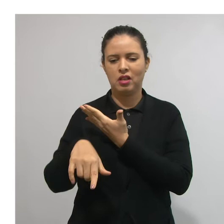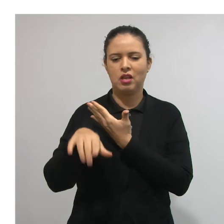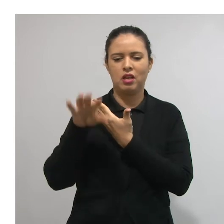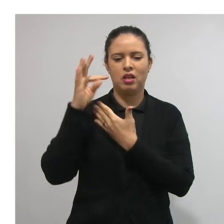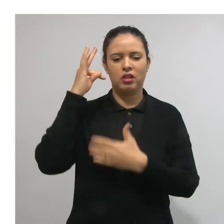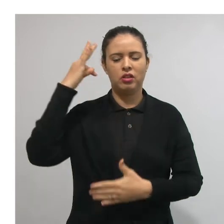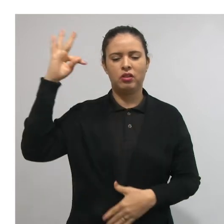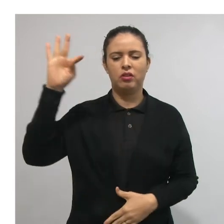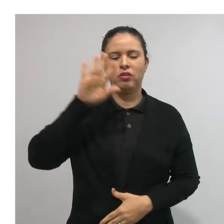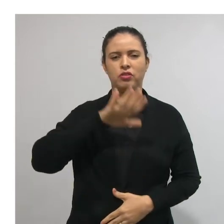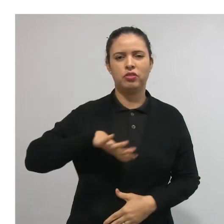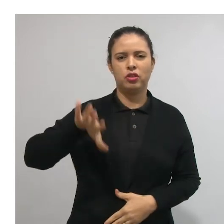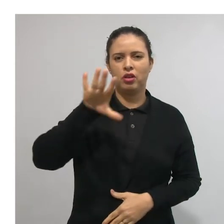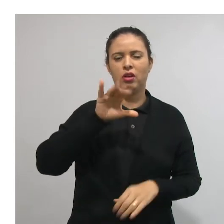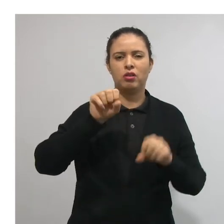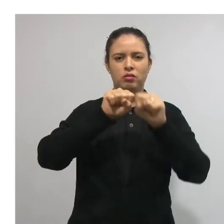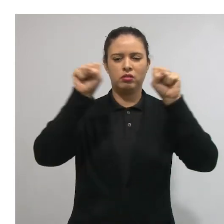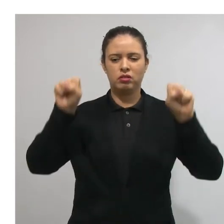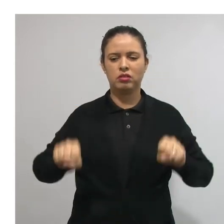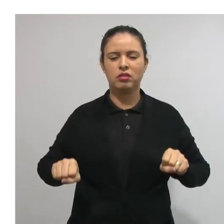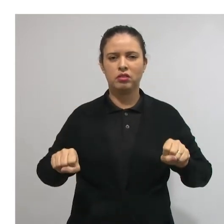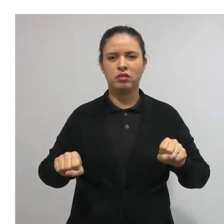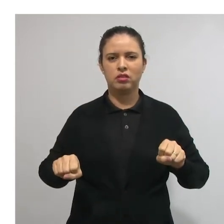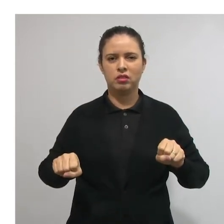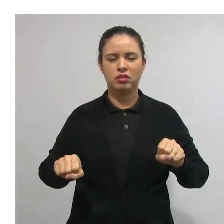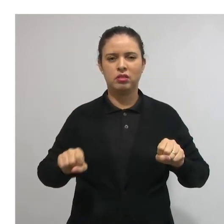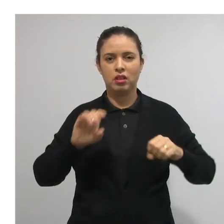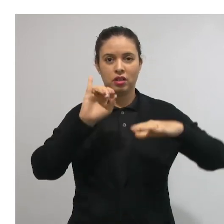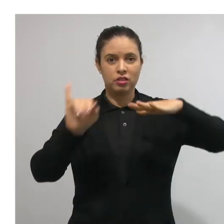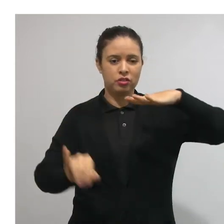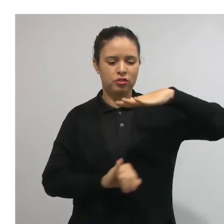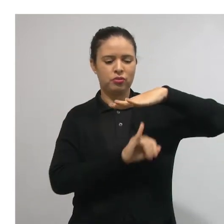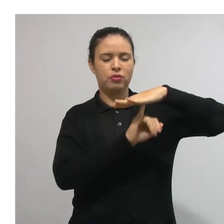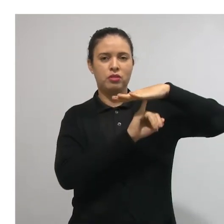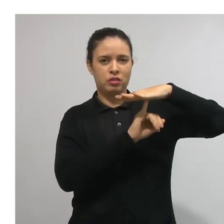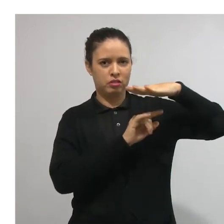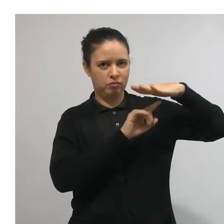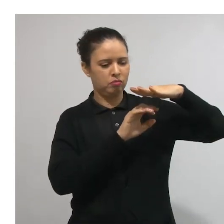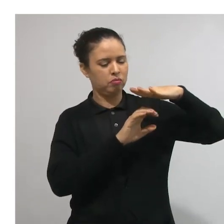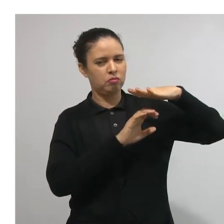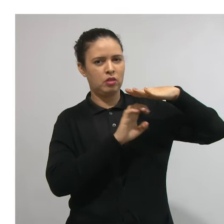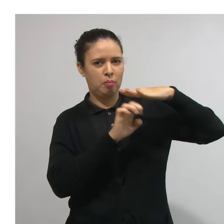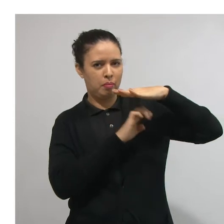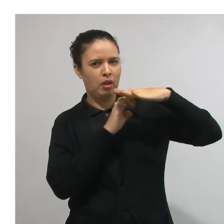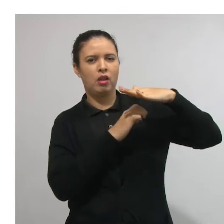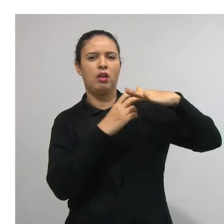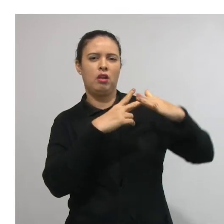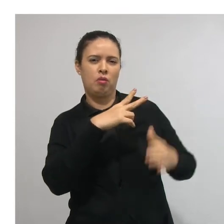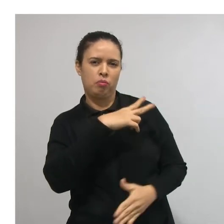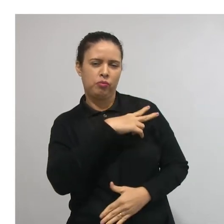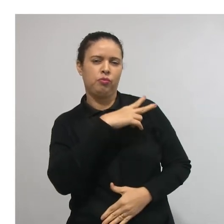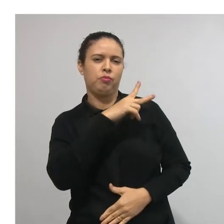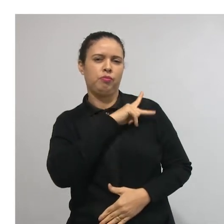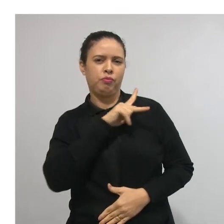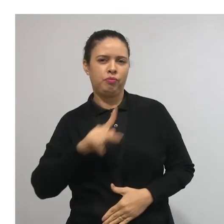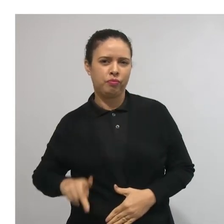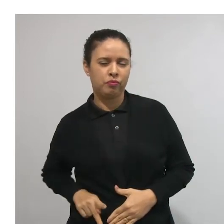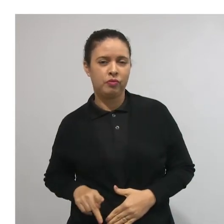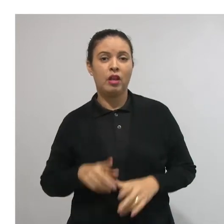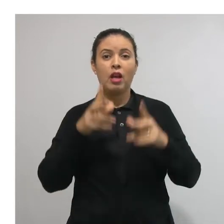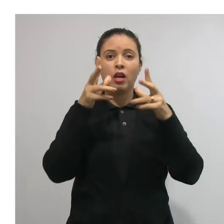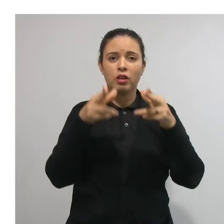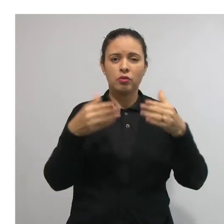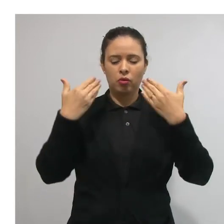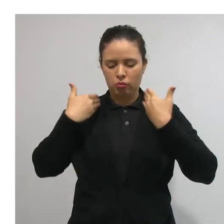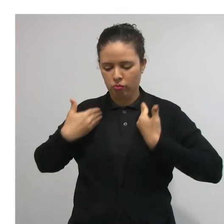dos sistemas, entenda as organizações como um corpo humano. O nosso corpo, ele é uma